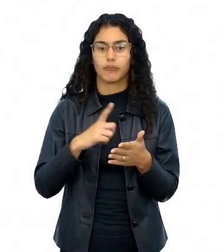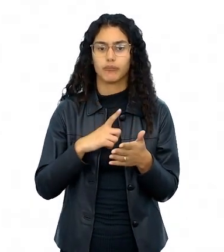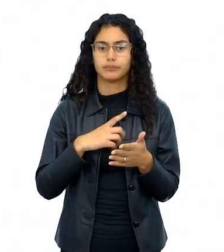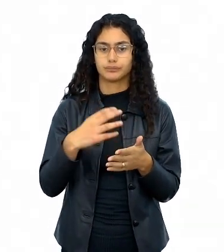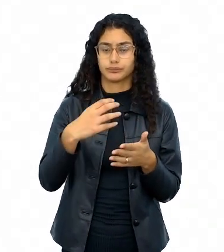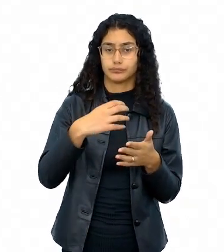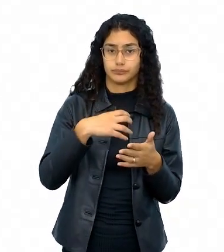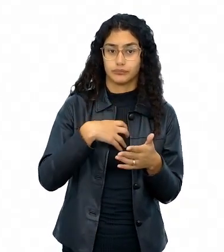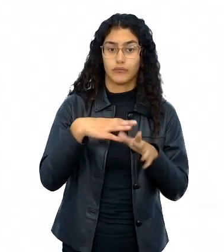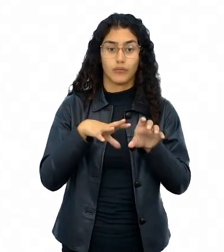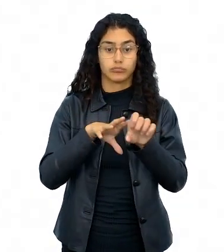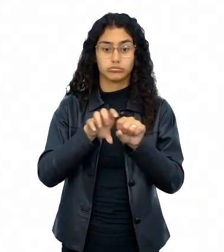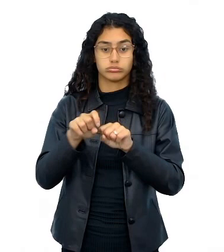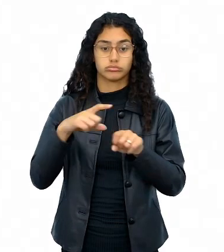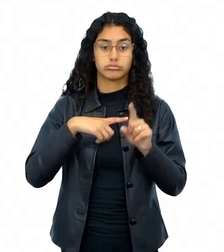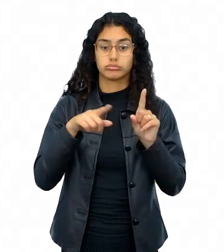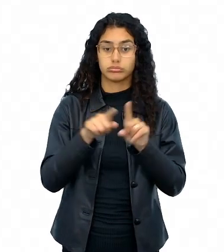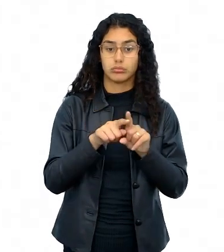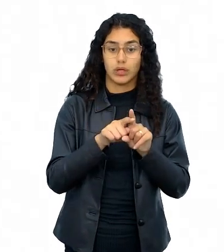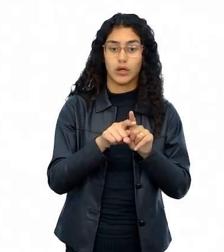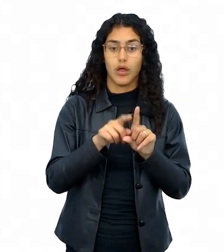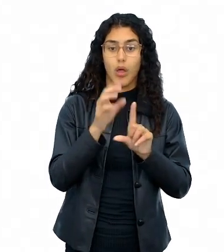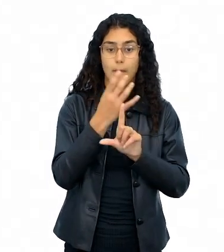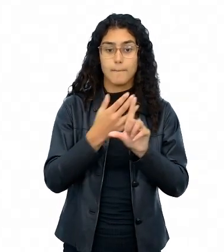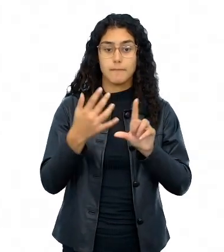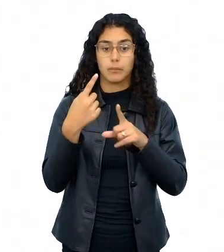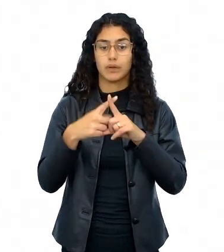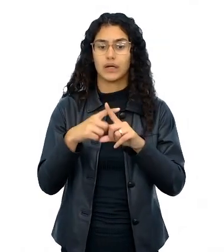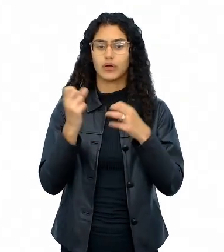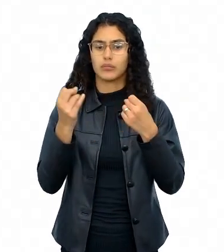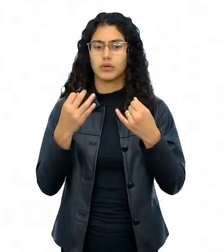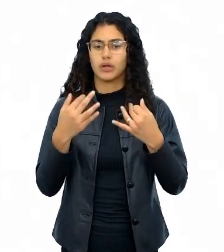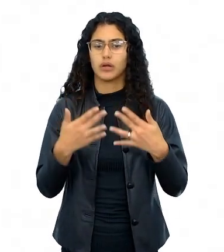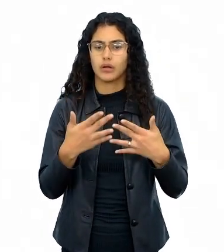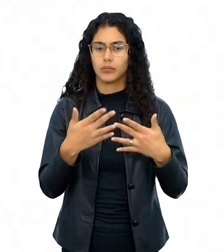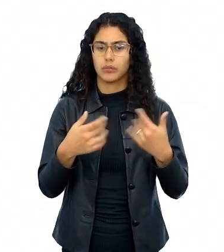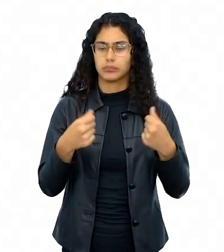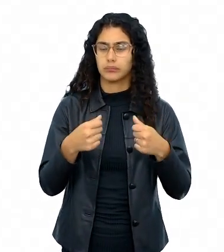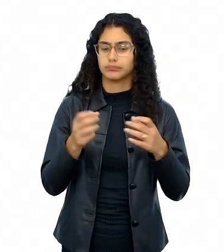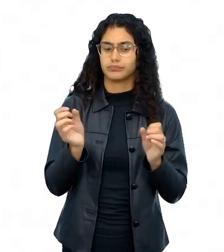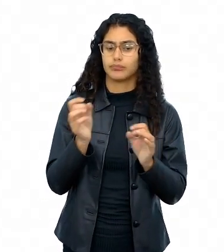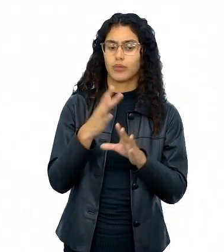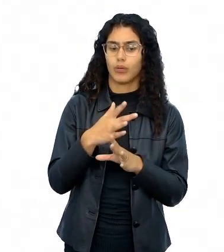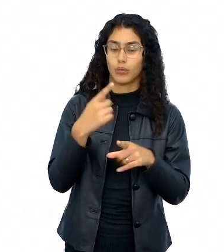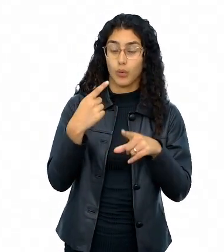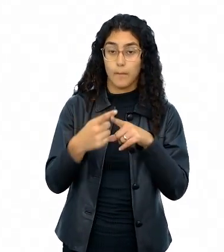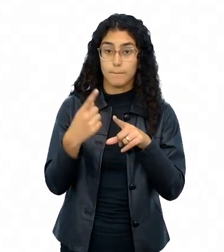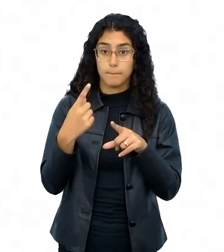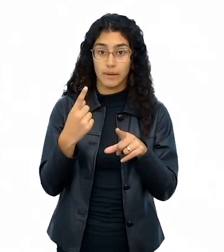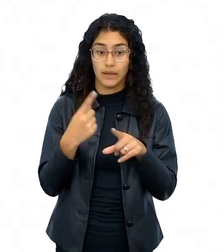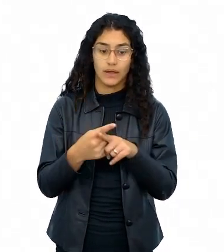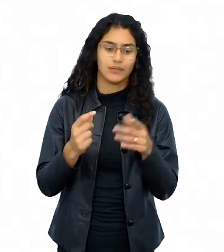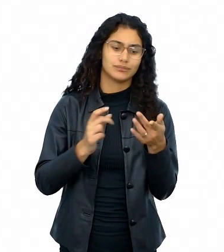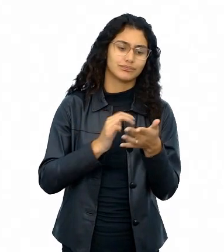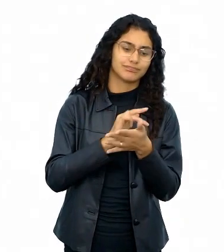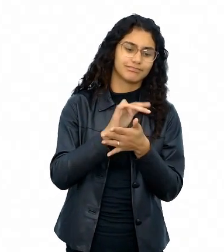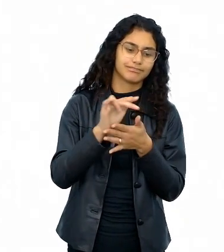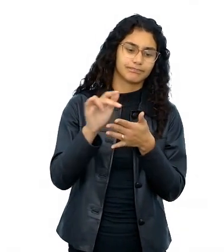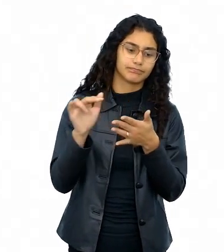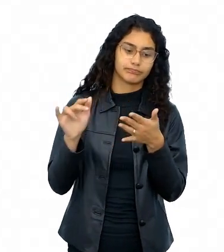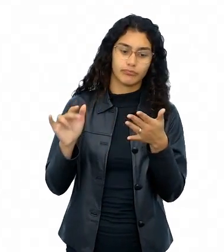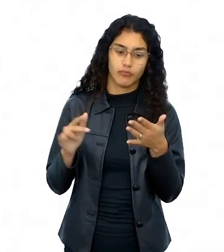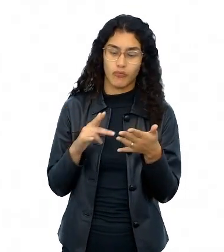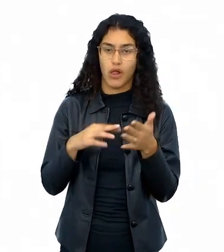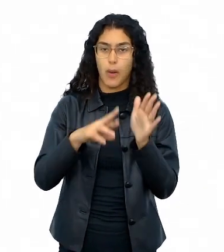função exponencial e a logarítmica. Por que eu estou falando que tem que preparar bem? Porque ela está carregada